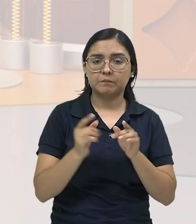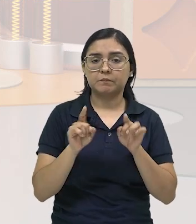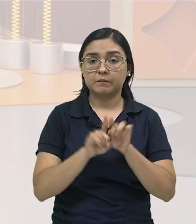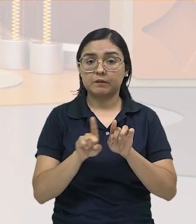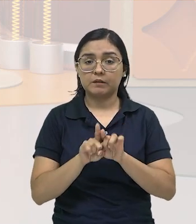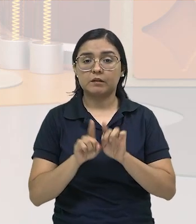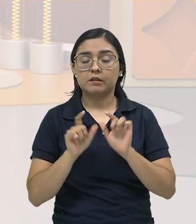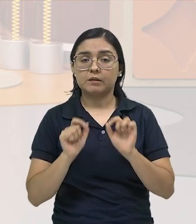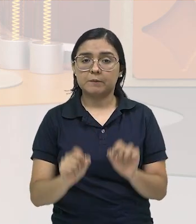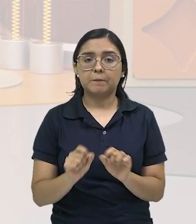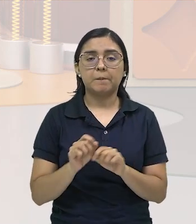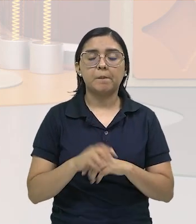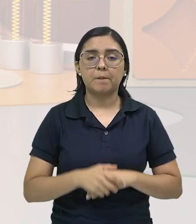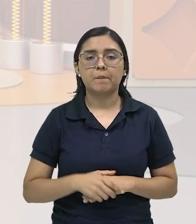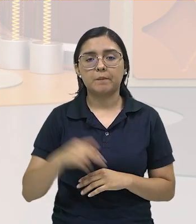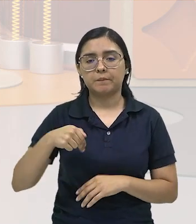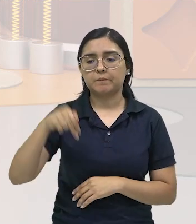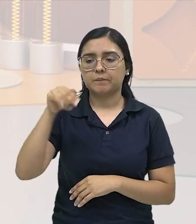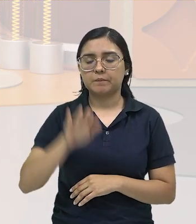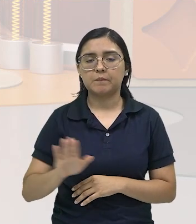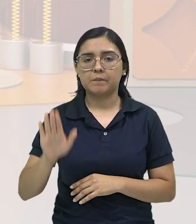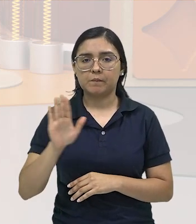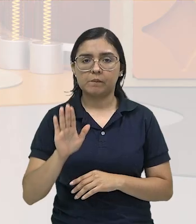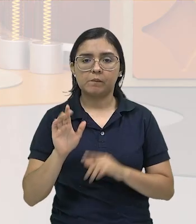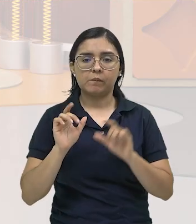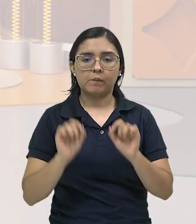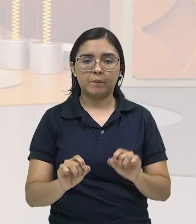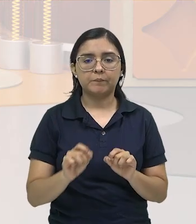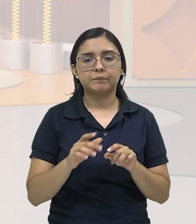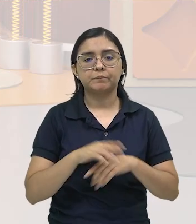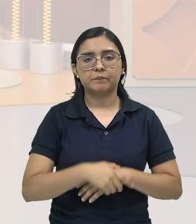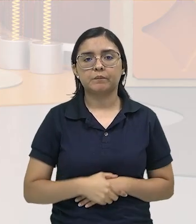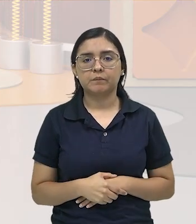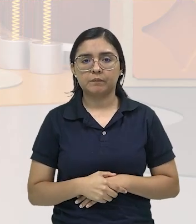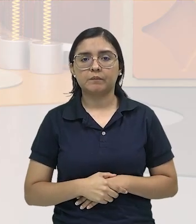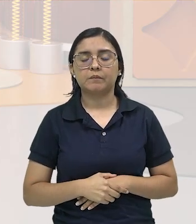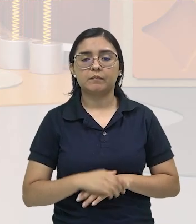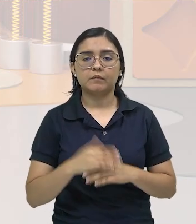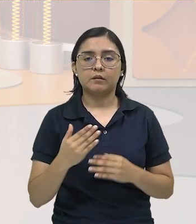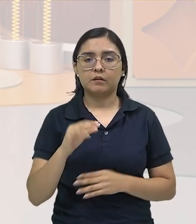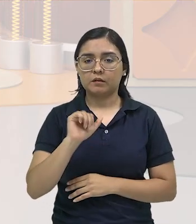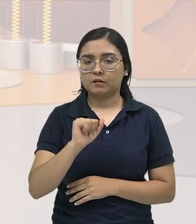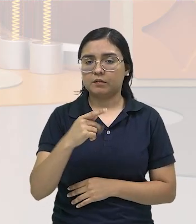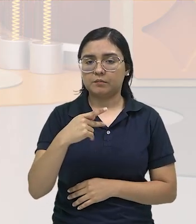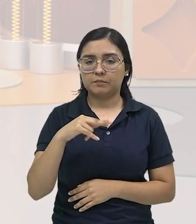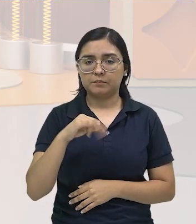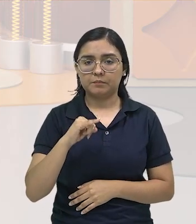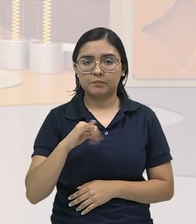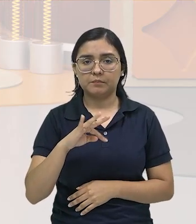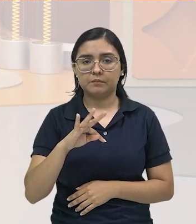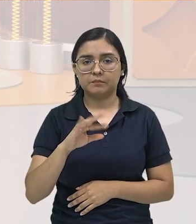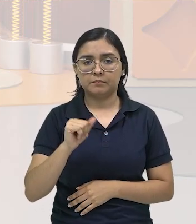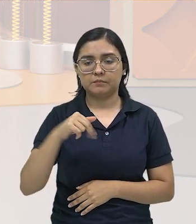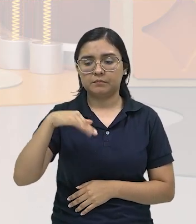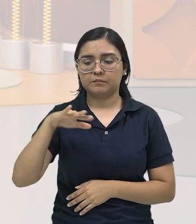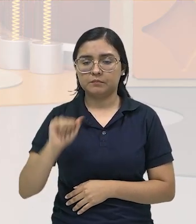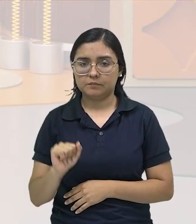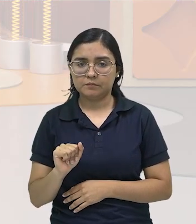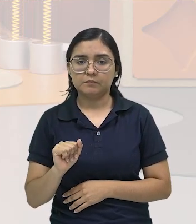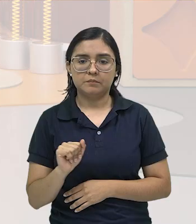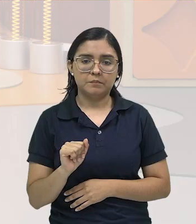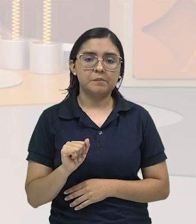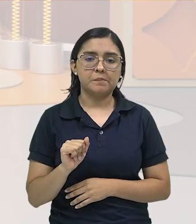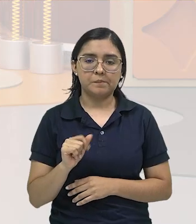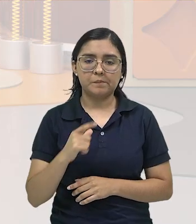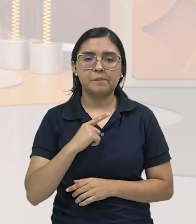se destacou como, por exemplo, as capitanias de São Vicente e Pernambuco, que era uma das maiores